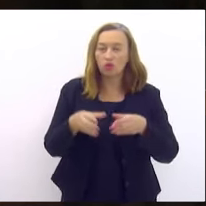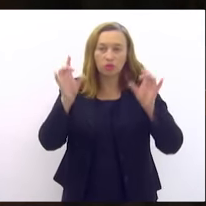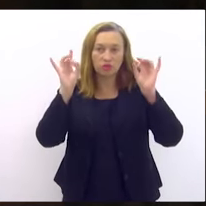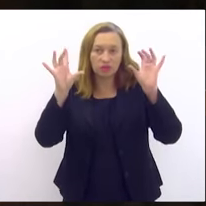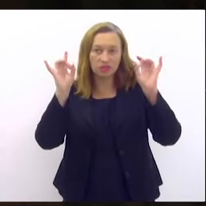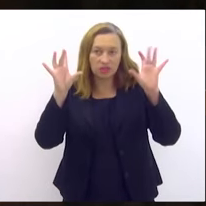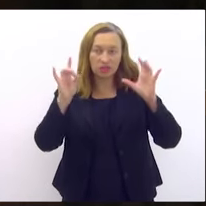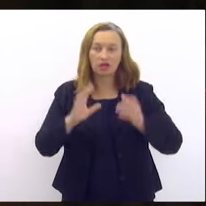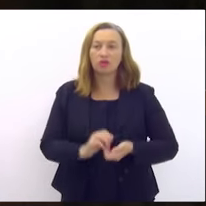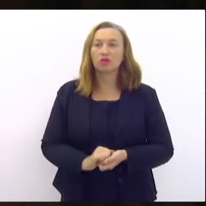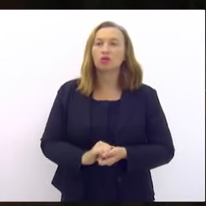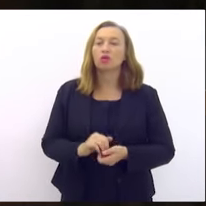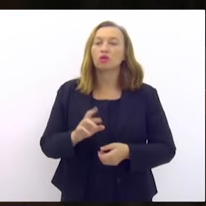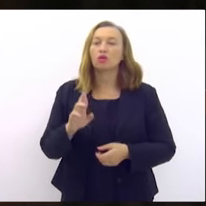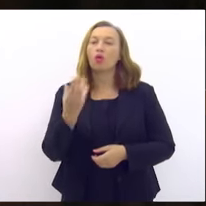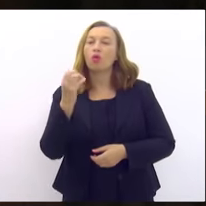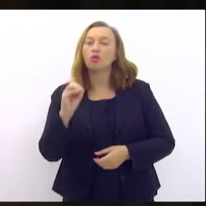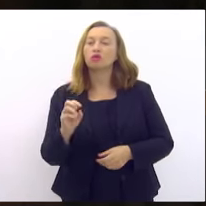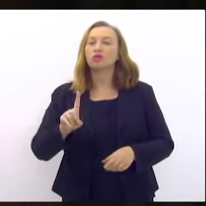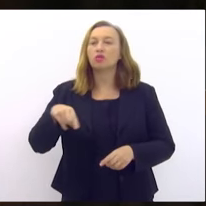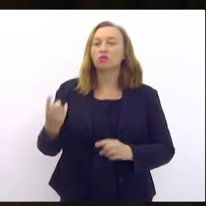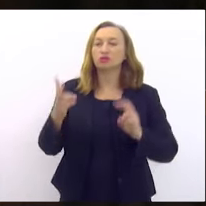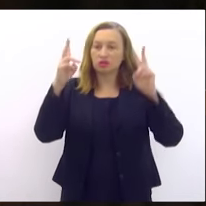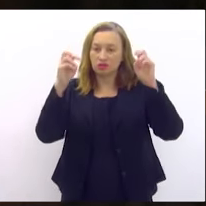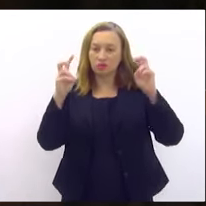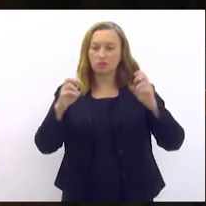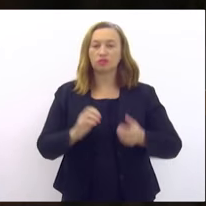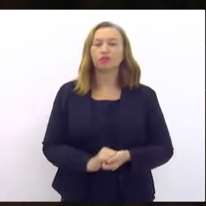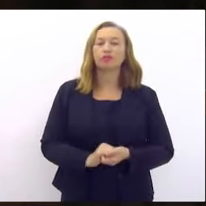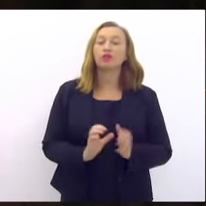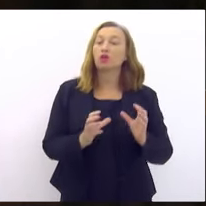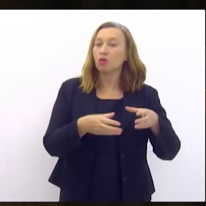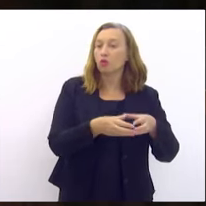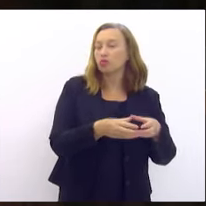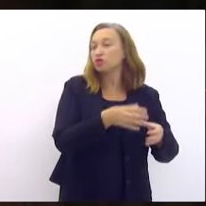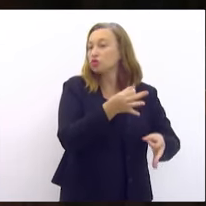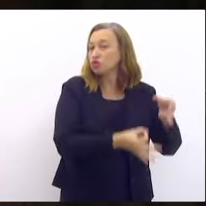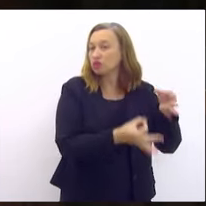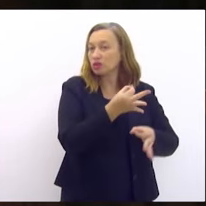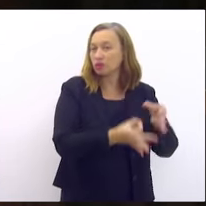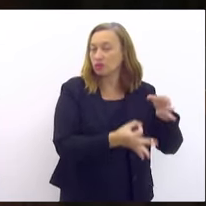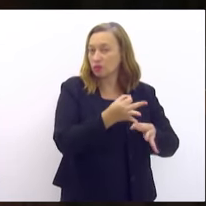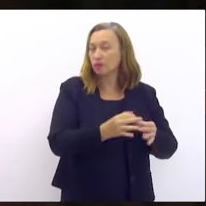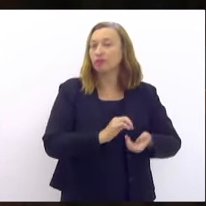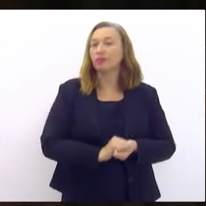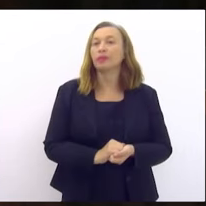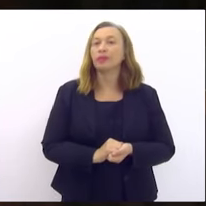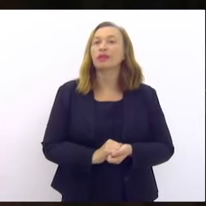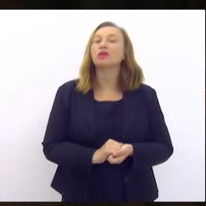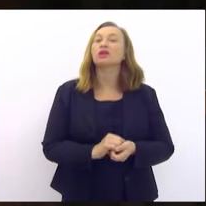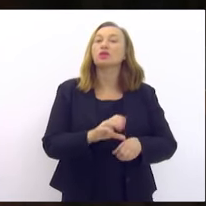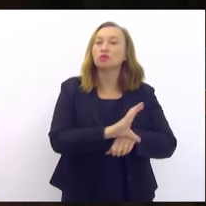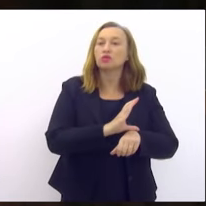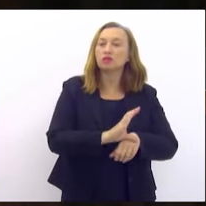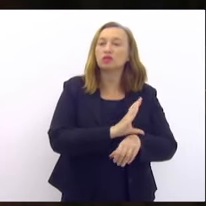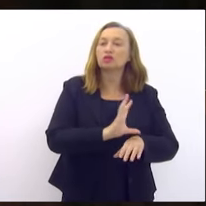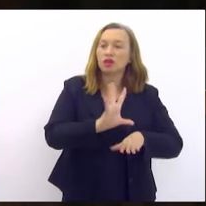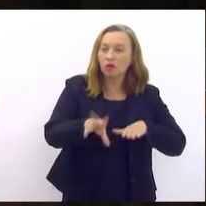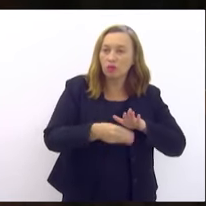da série ouro e da outras providências pareceres das comissões de constituição e justiça constitucionalidade com emendas e de